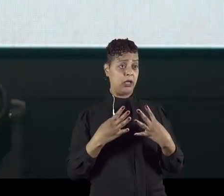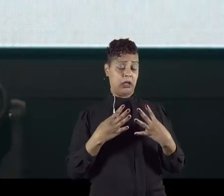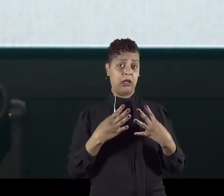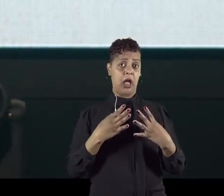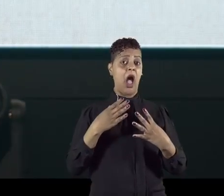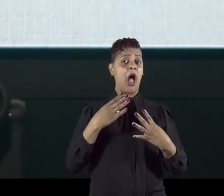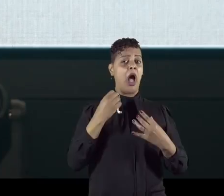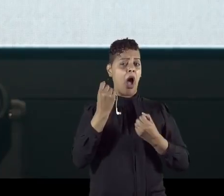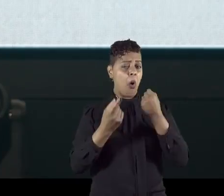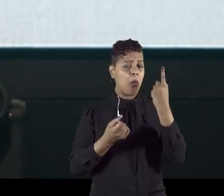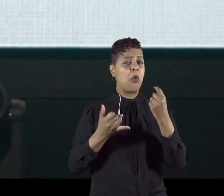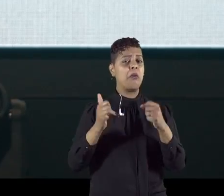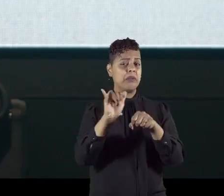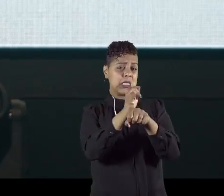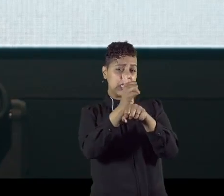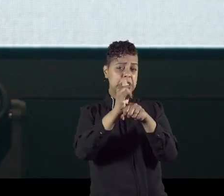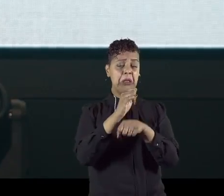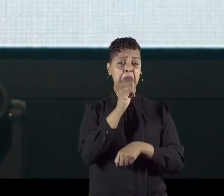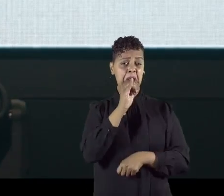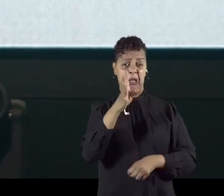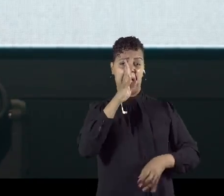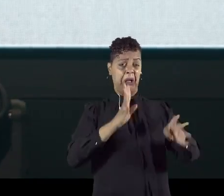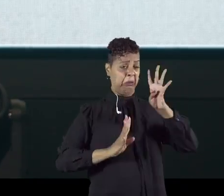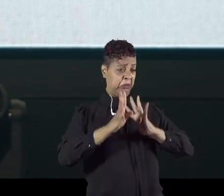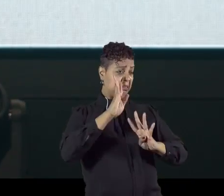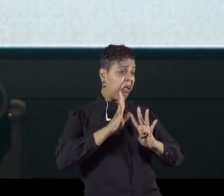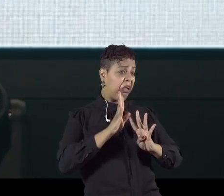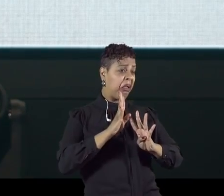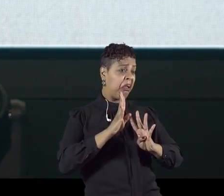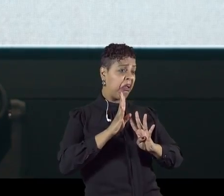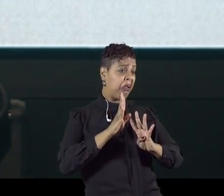situações adversas ele fala nem acusações